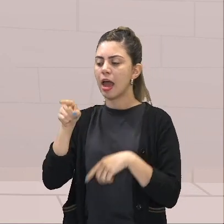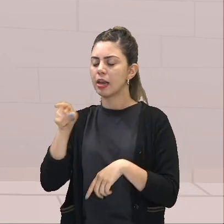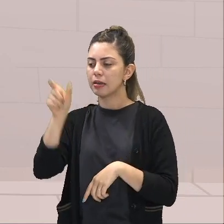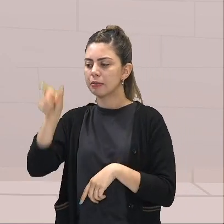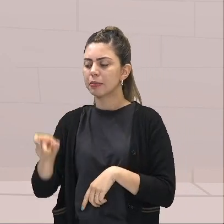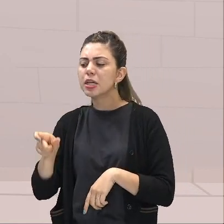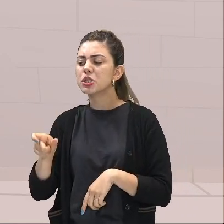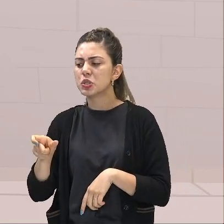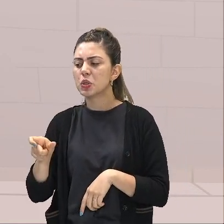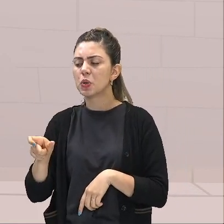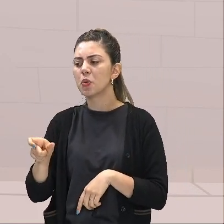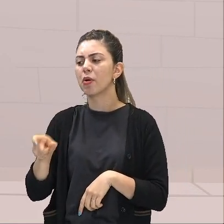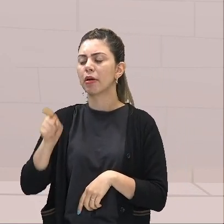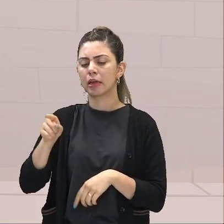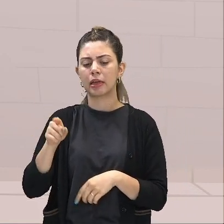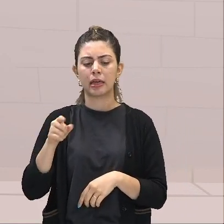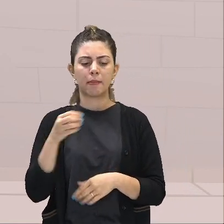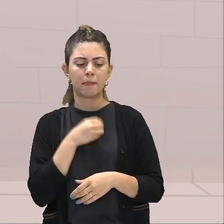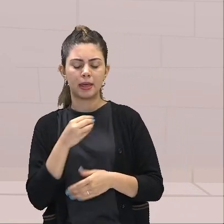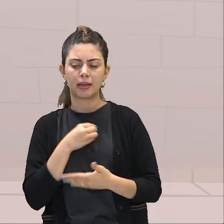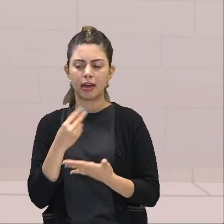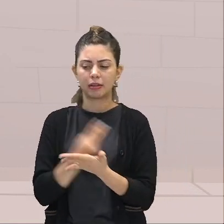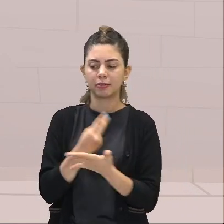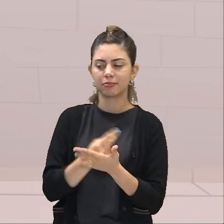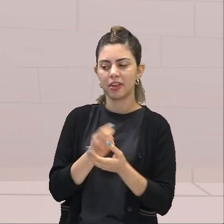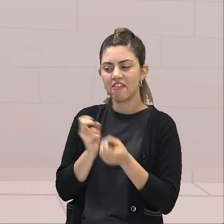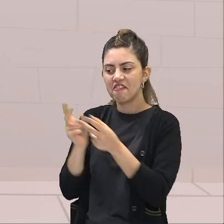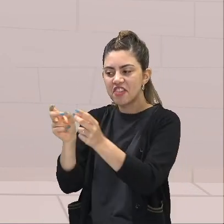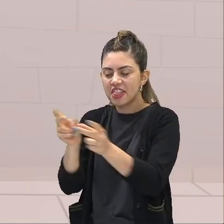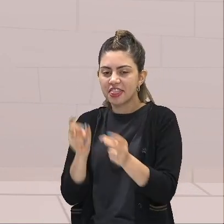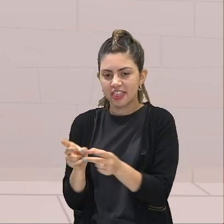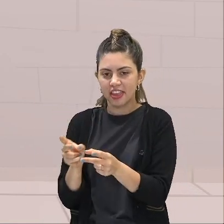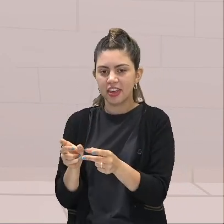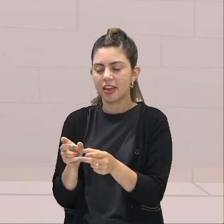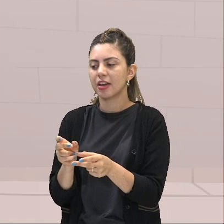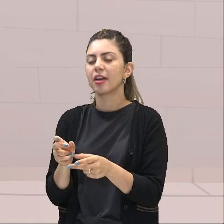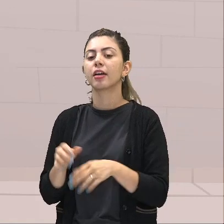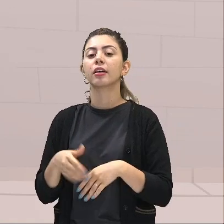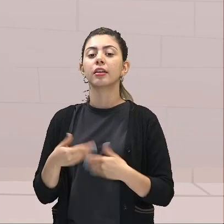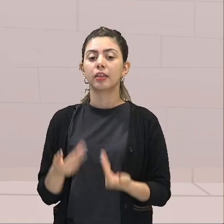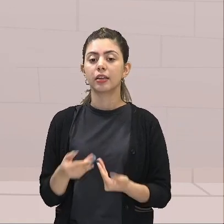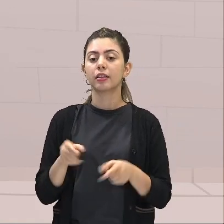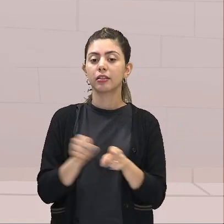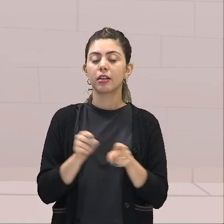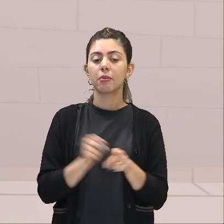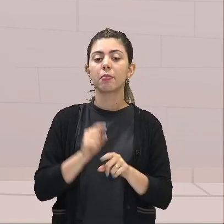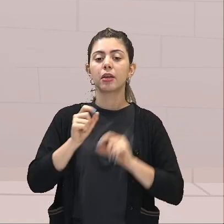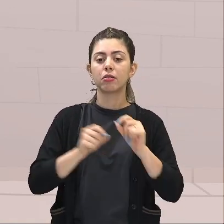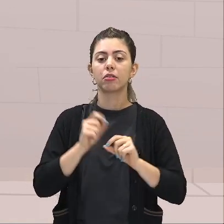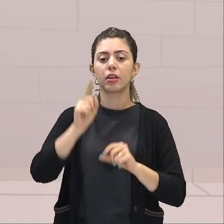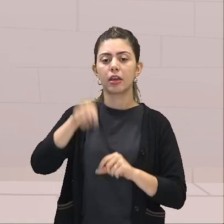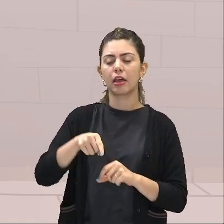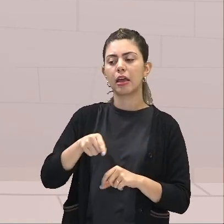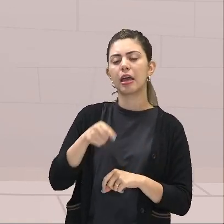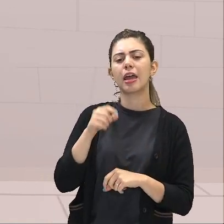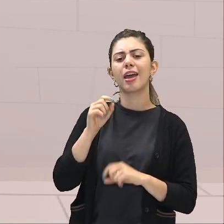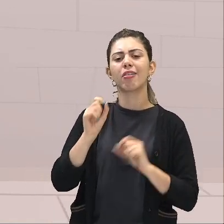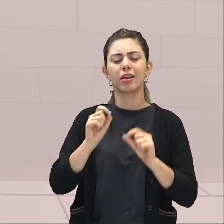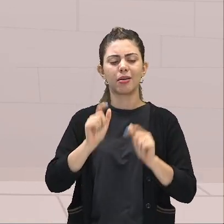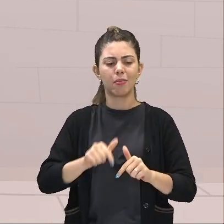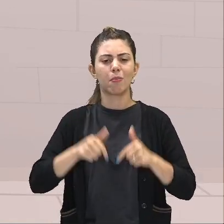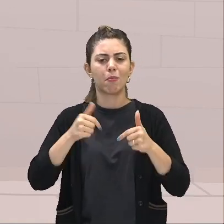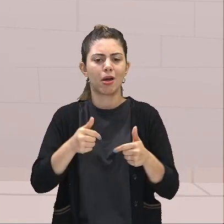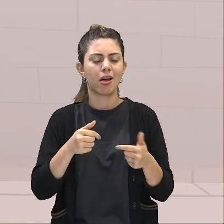castelo. Ele fixou essas 95 teses em 31 de outubro de 1517,